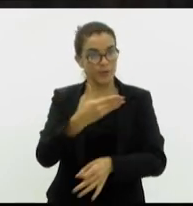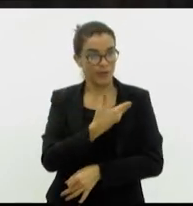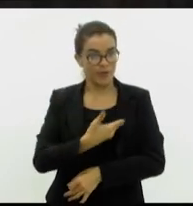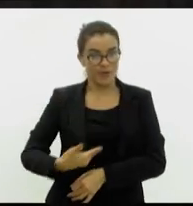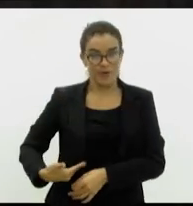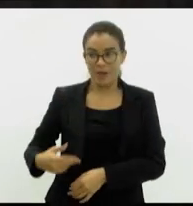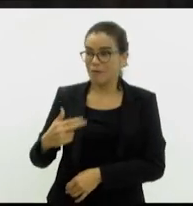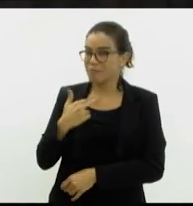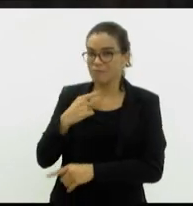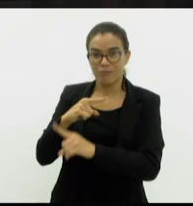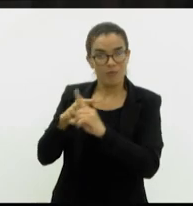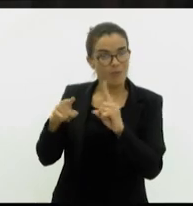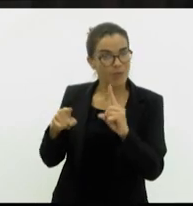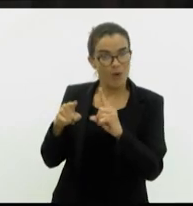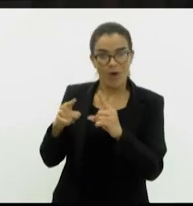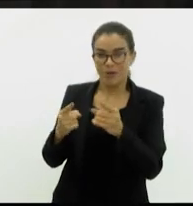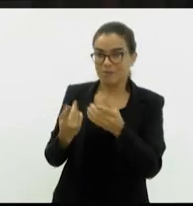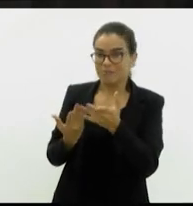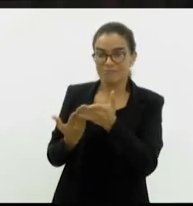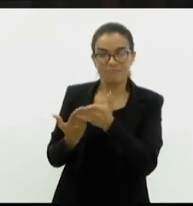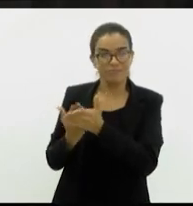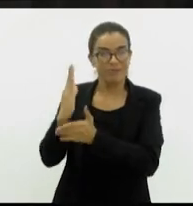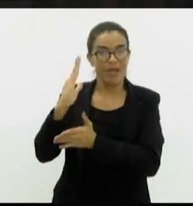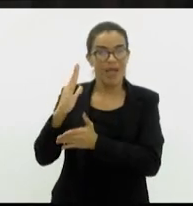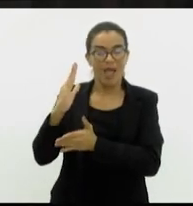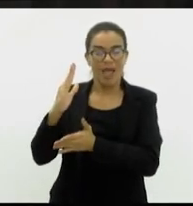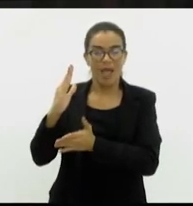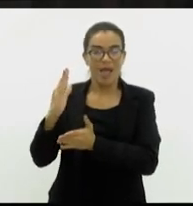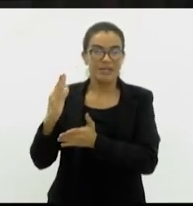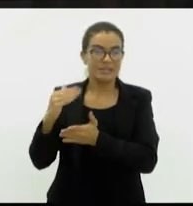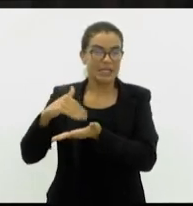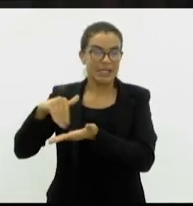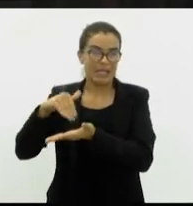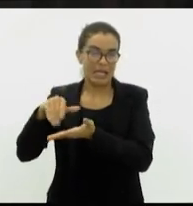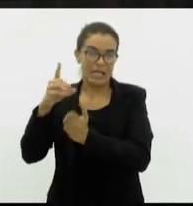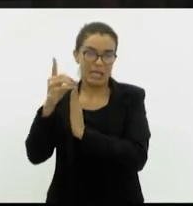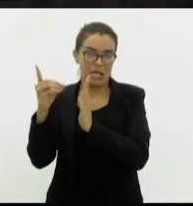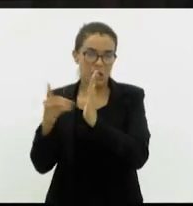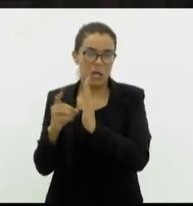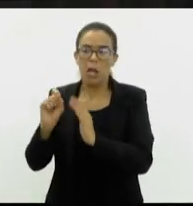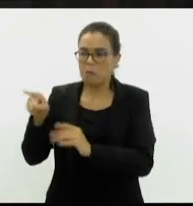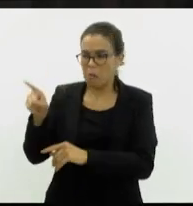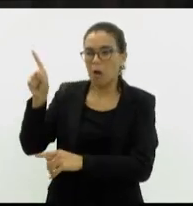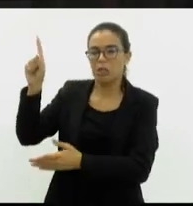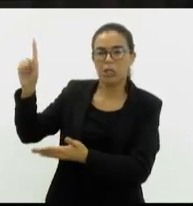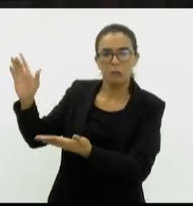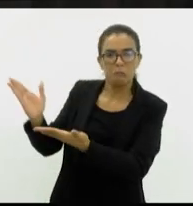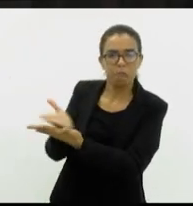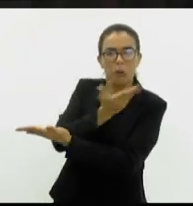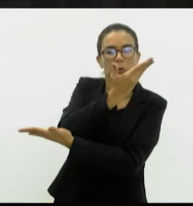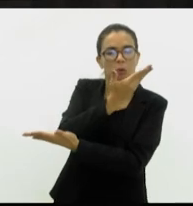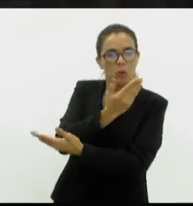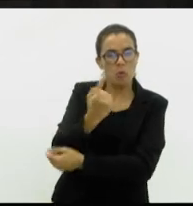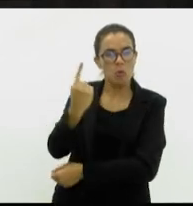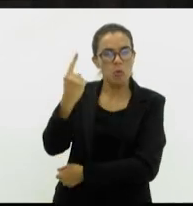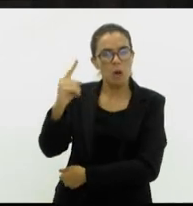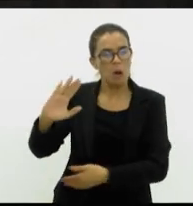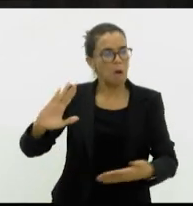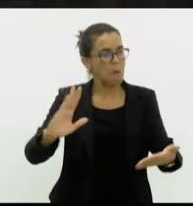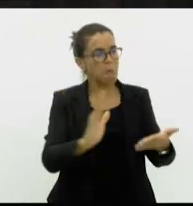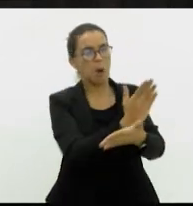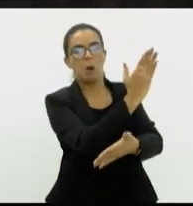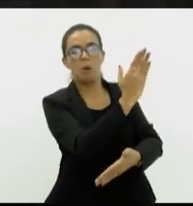não pode criar secretarias por decreto mas por lei ele pode extinguir uma criar outra desde que mande mensagem paraa casa a casa